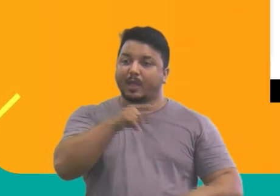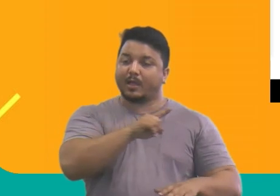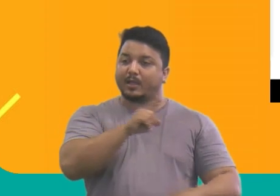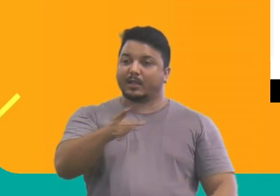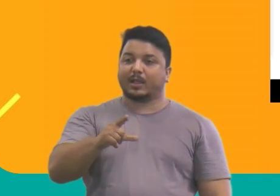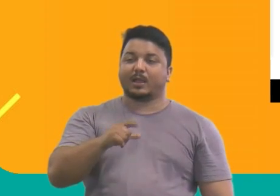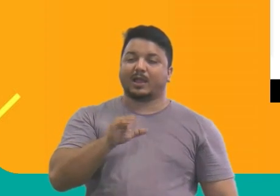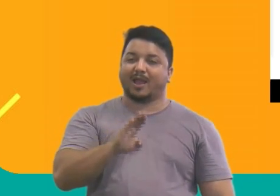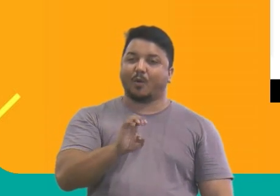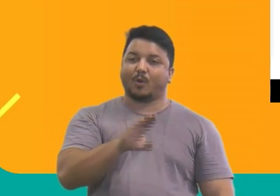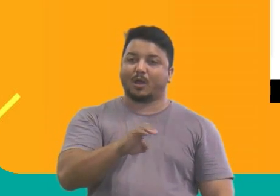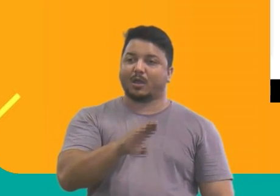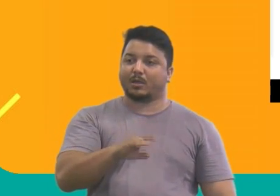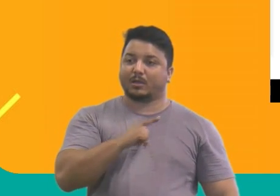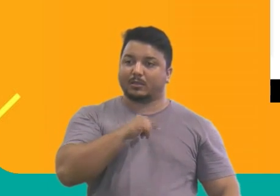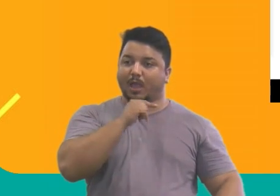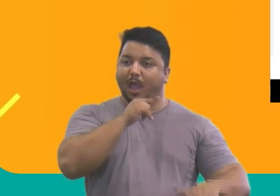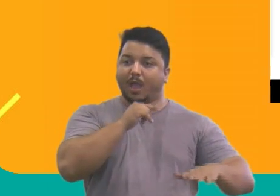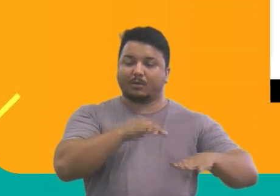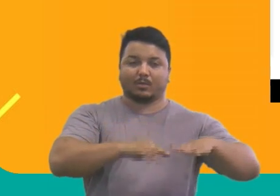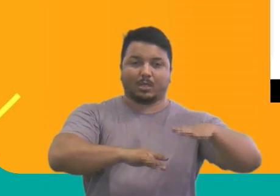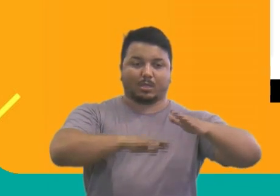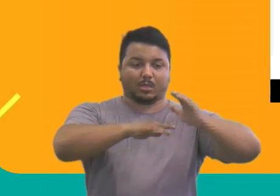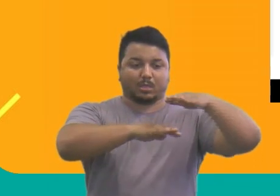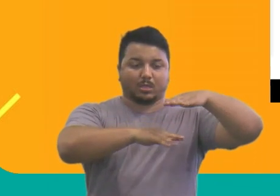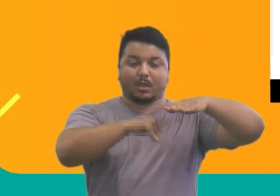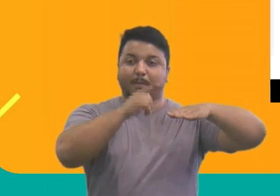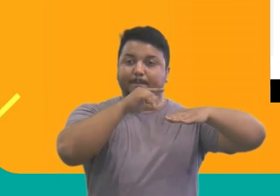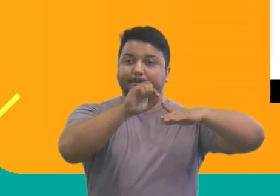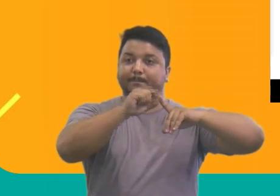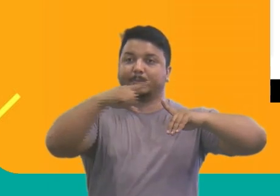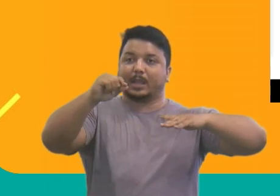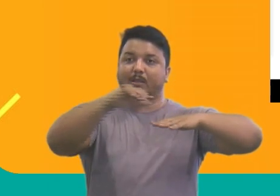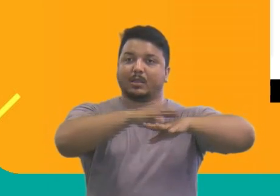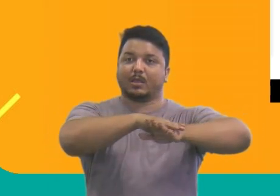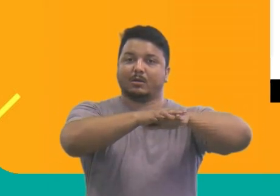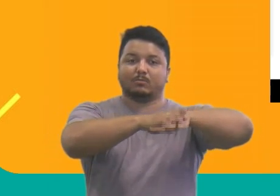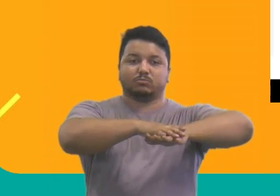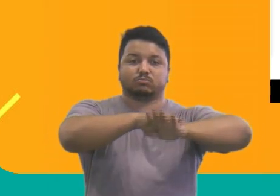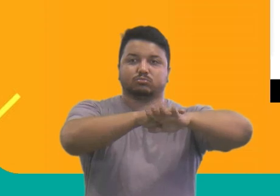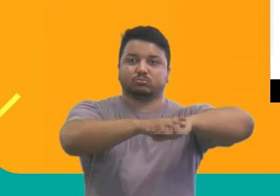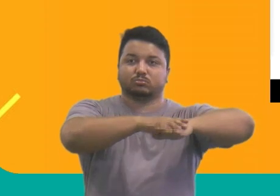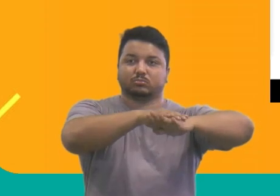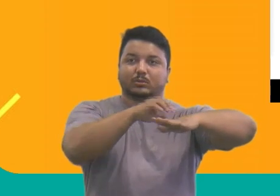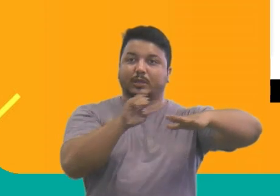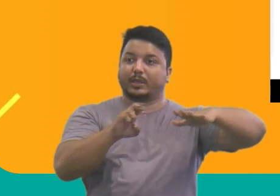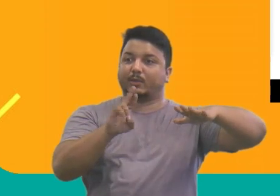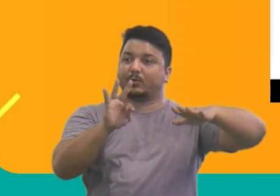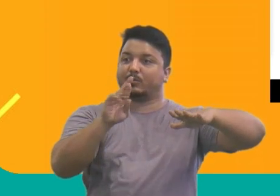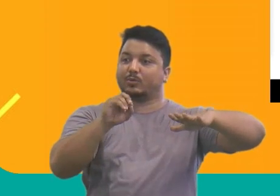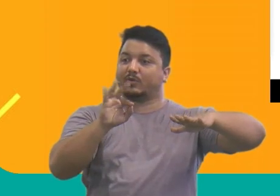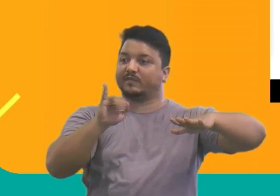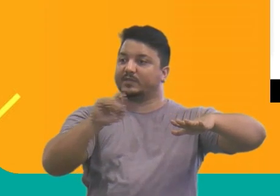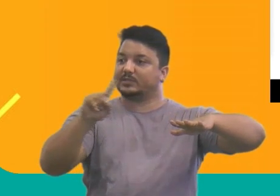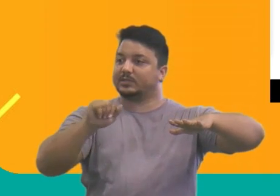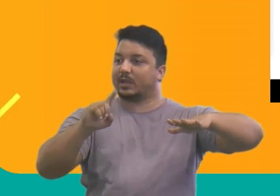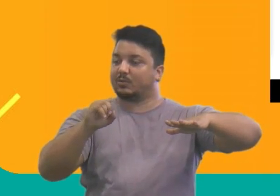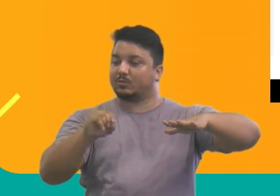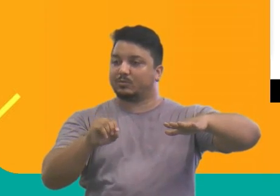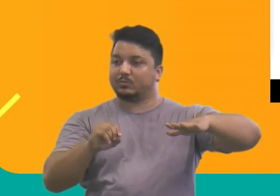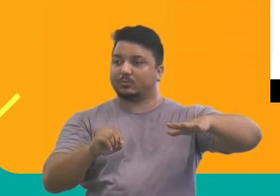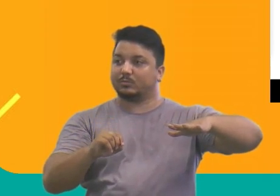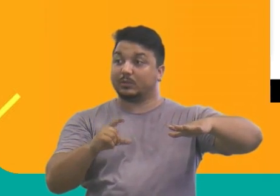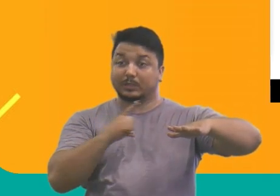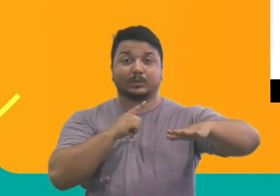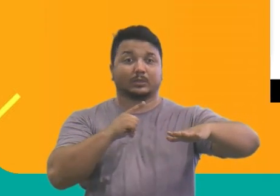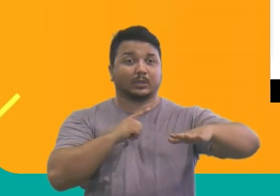Caucaia, ela não é cheia de aguapé? Exatamente por quê? Porque aquilo ali é um corpo d'água eutrofizado. Ou seja, vai